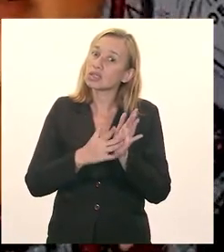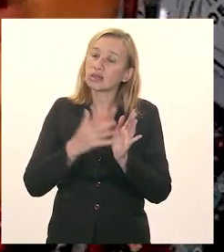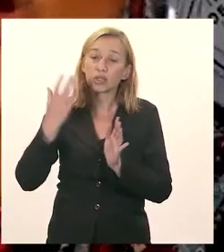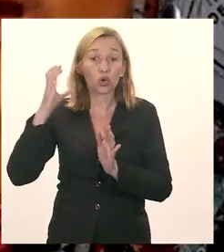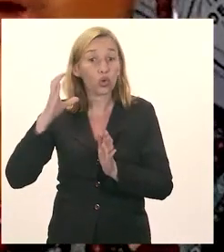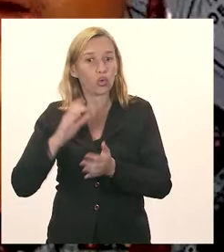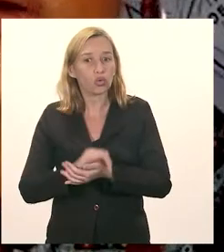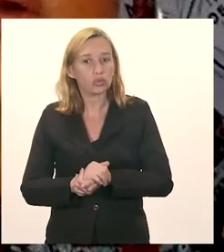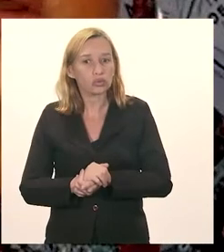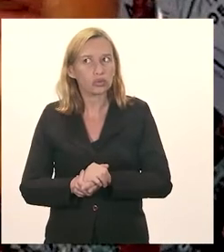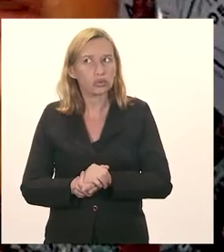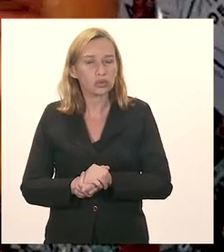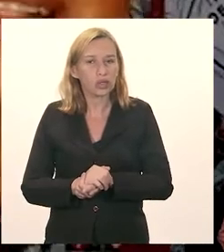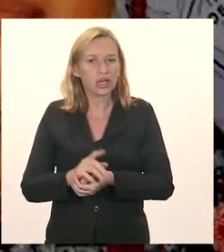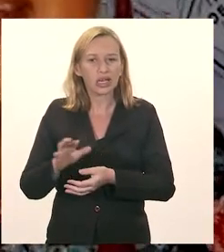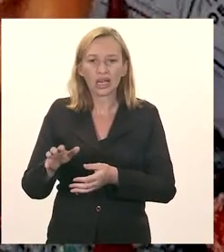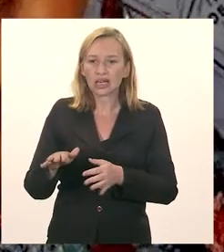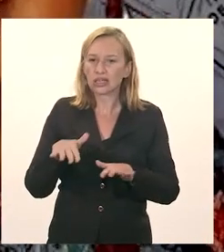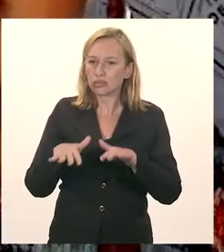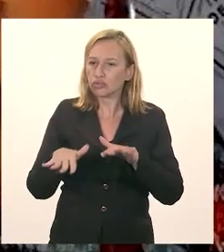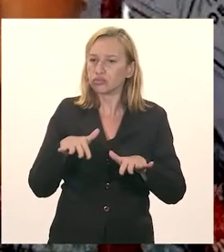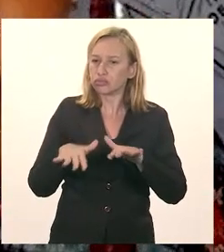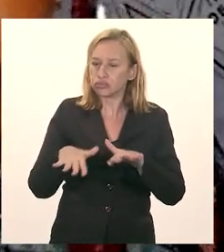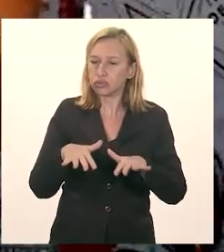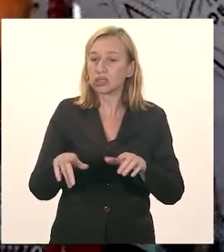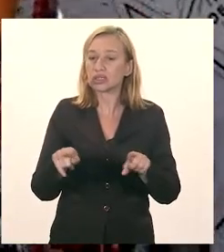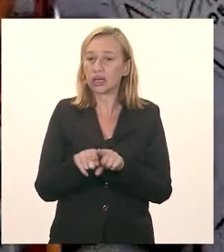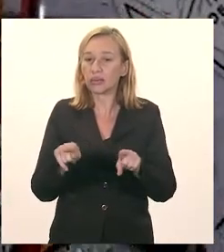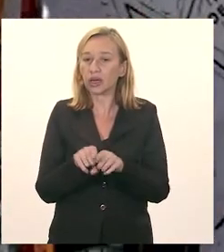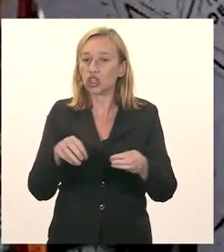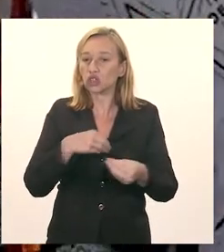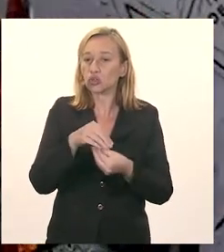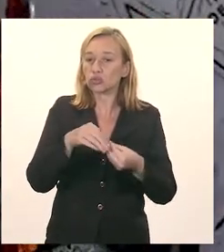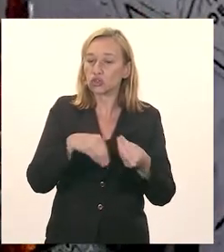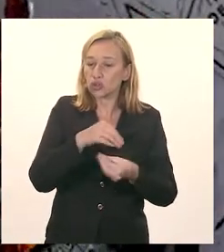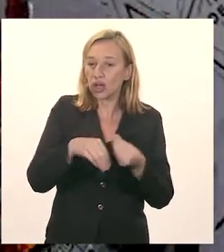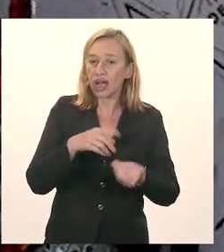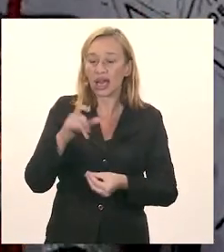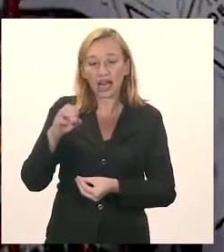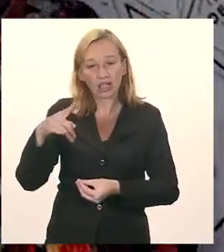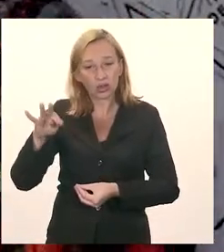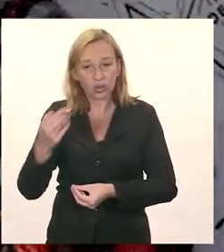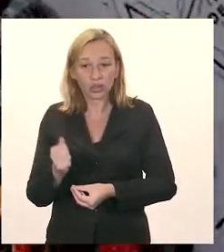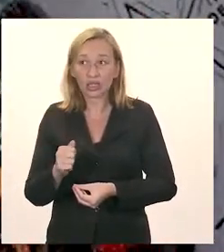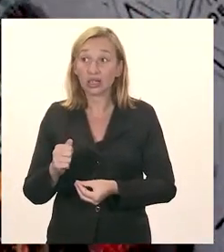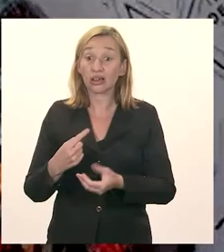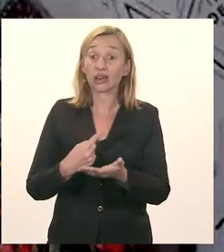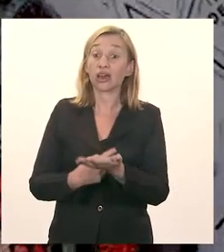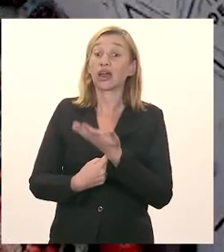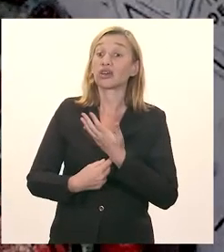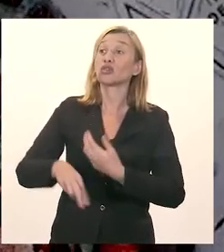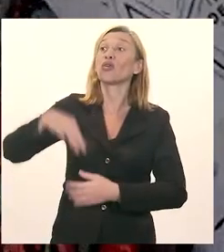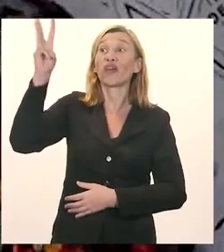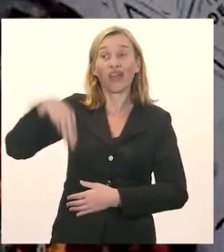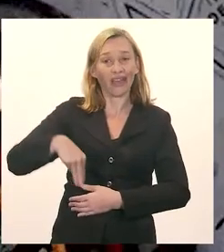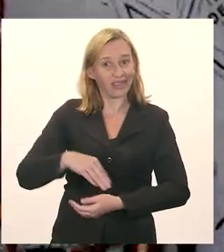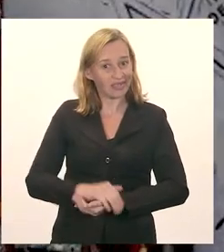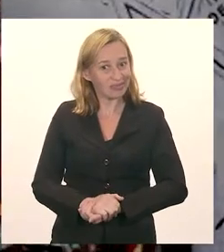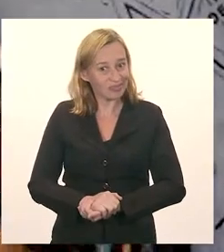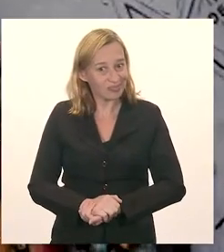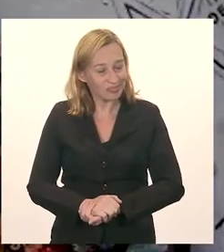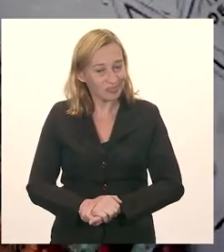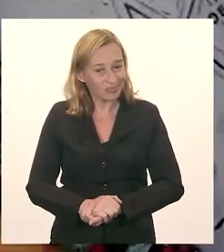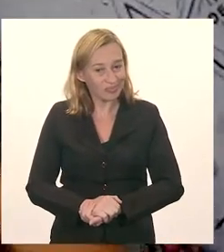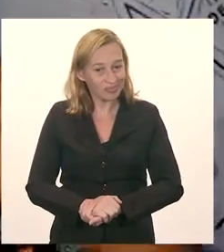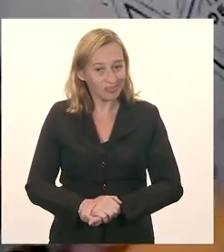o samba de coco, e essa batida se tornar também junto com a eletrônica. Aí quem me ajudou nisso, obviamente, eu não